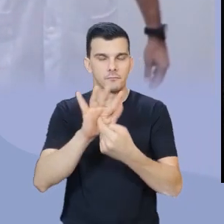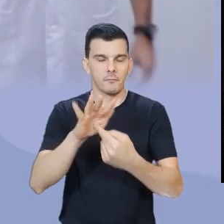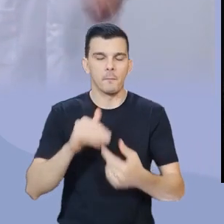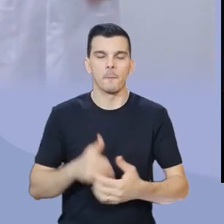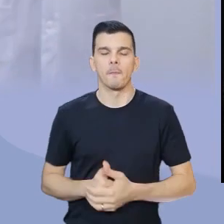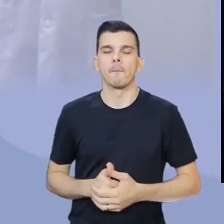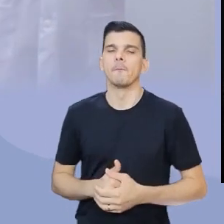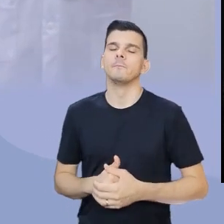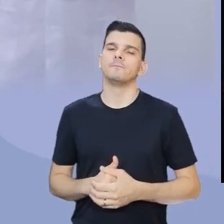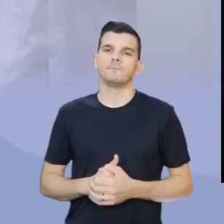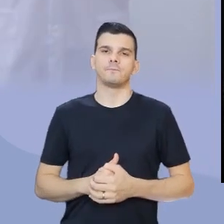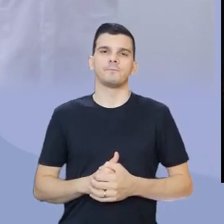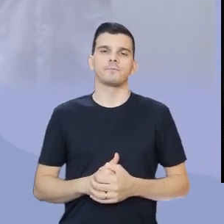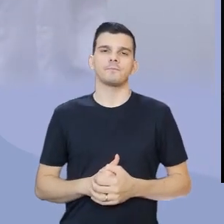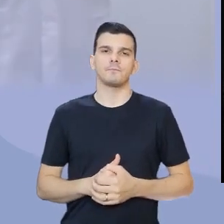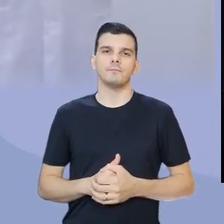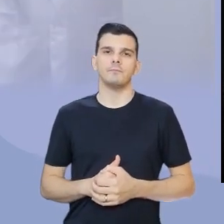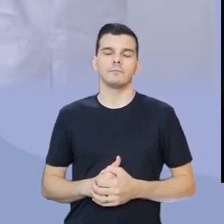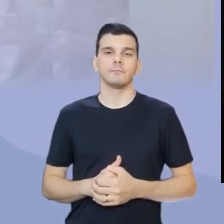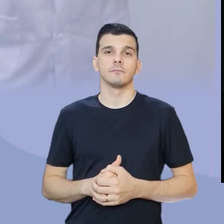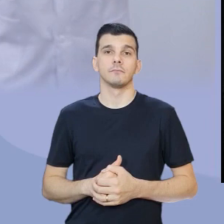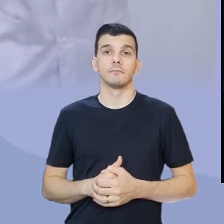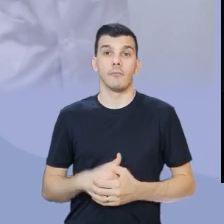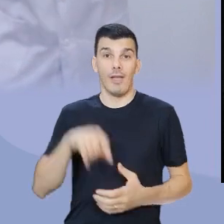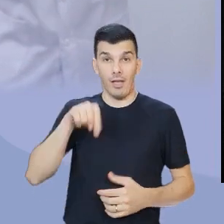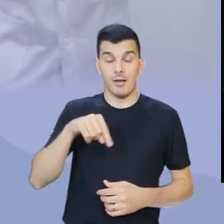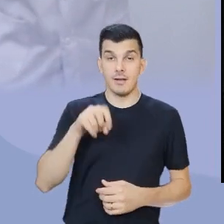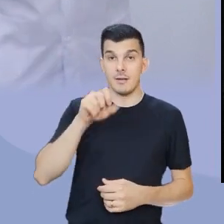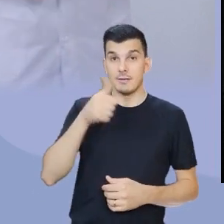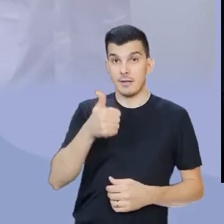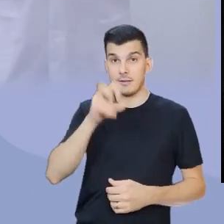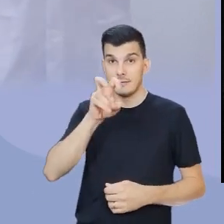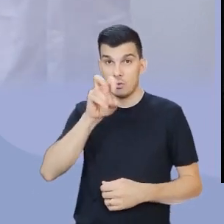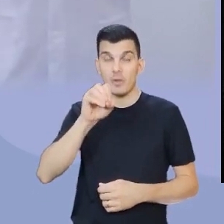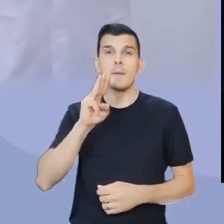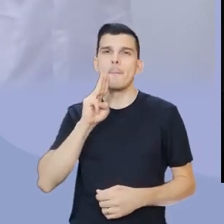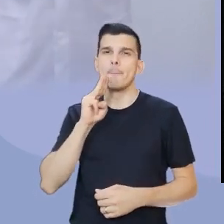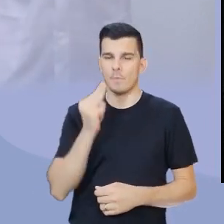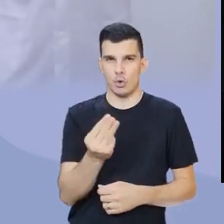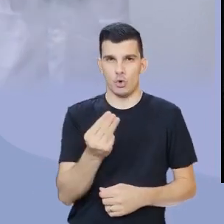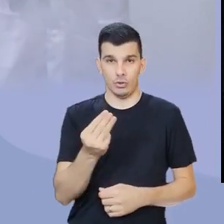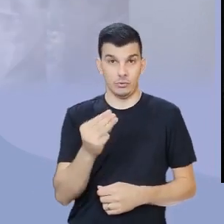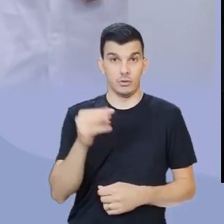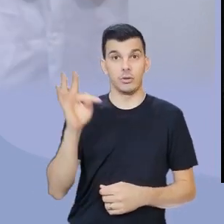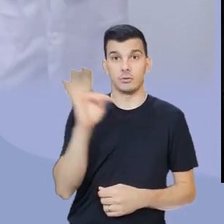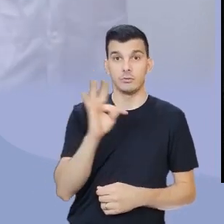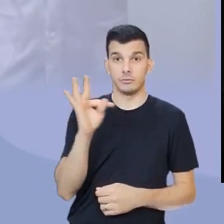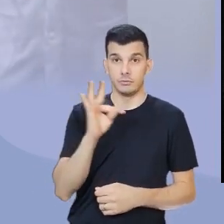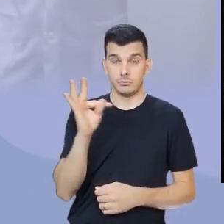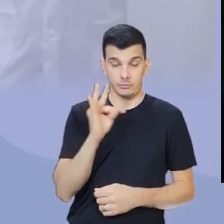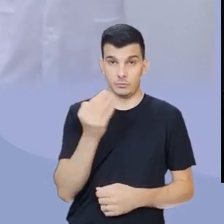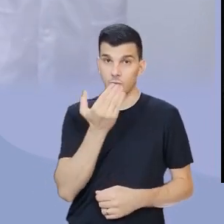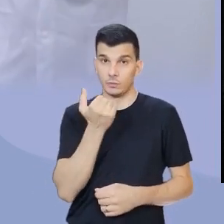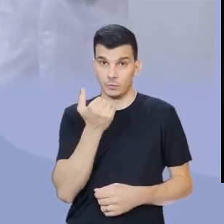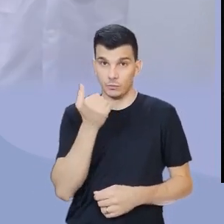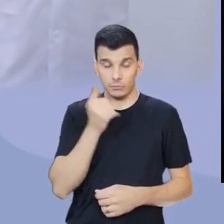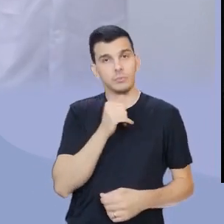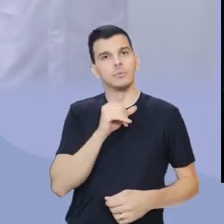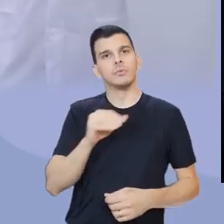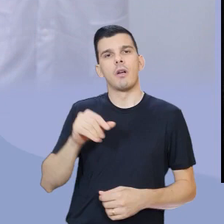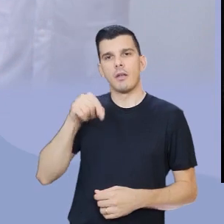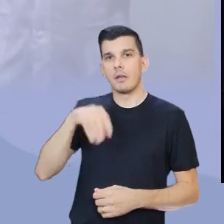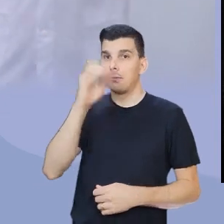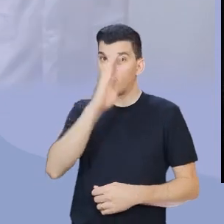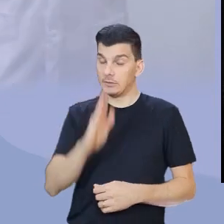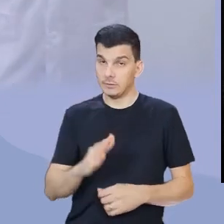agora. Vamos nessa, beleza? São 150 milhões de toneladas de alimentos produzidos no